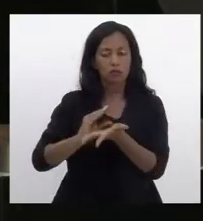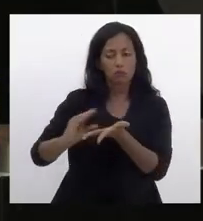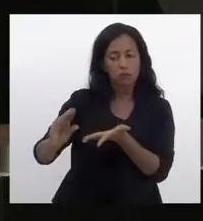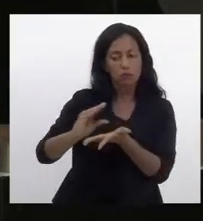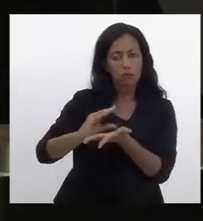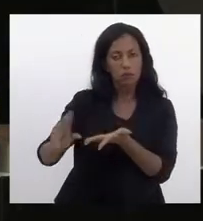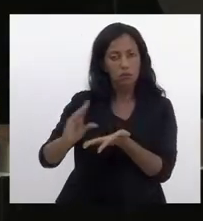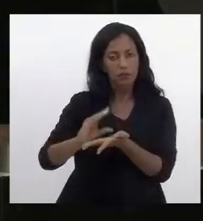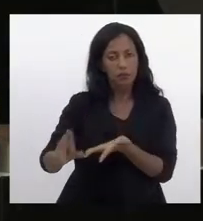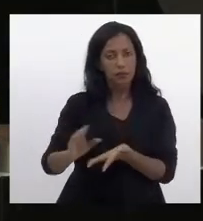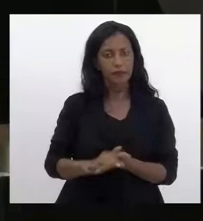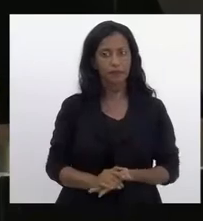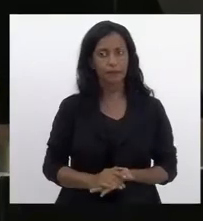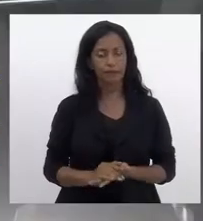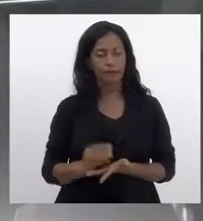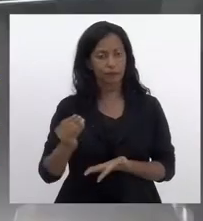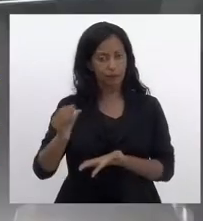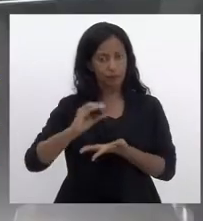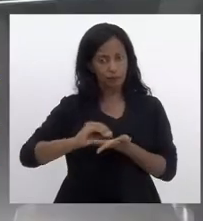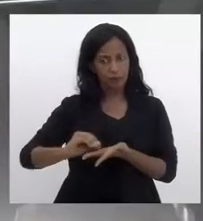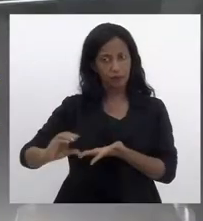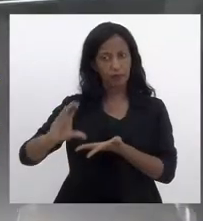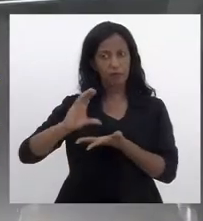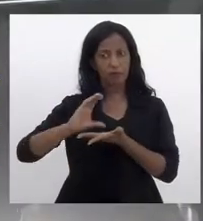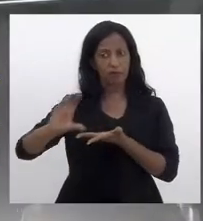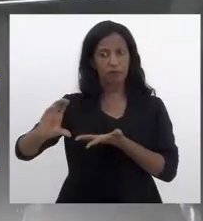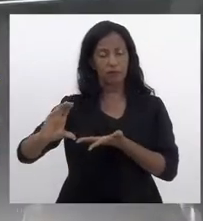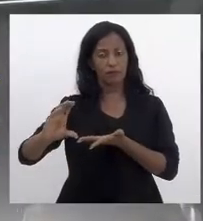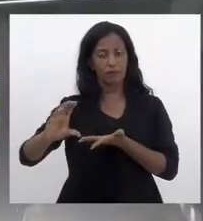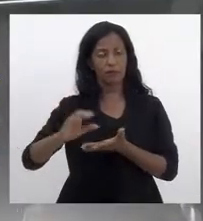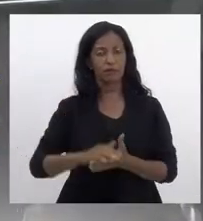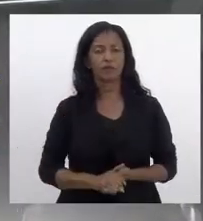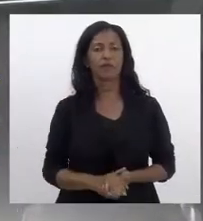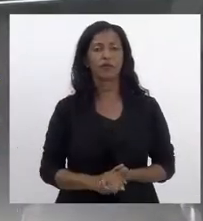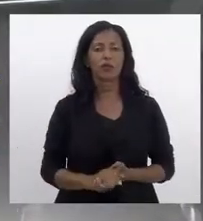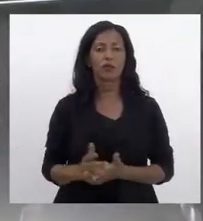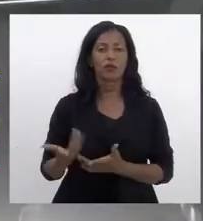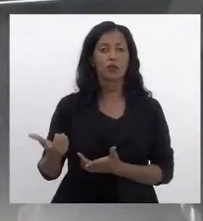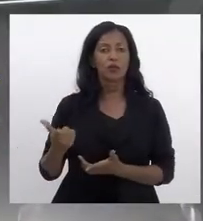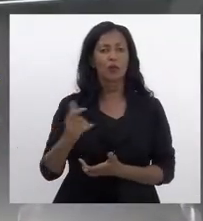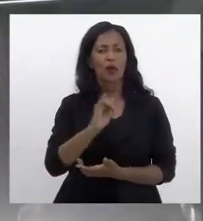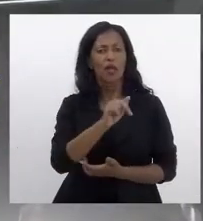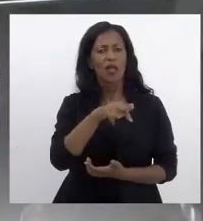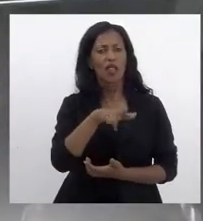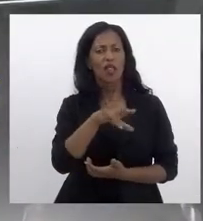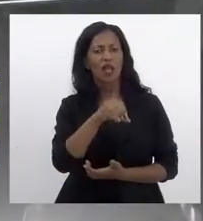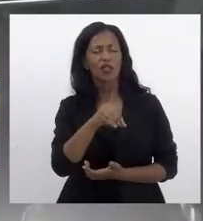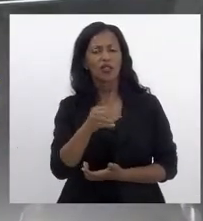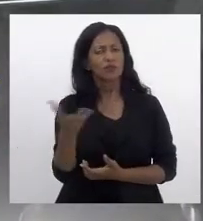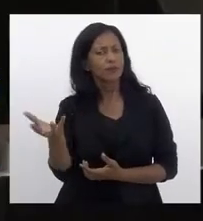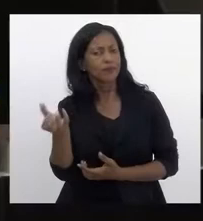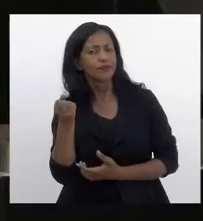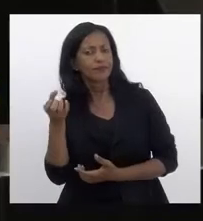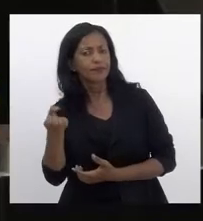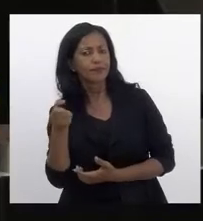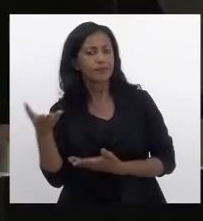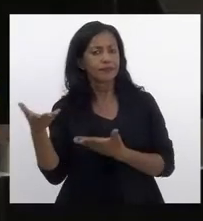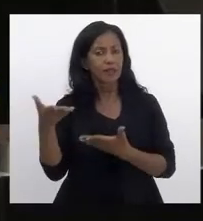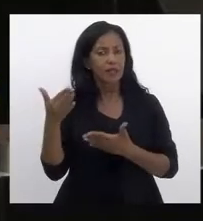contribuições e sobre o montante dos proventos de natividade e pensões